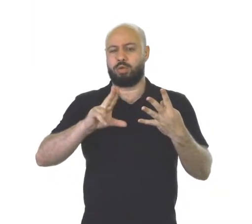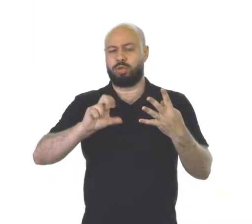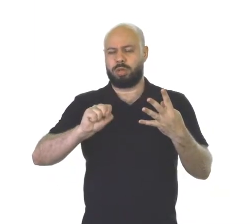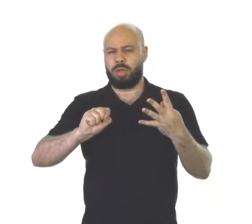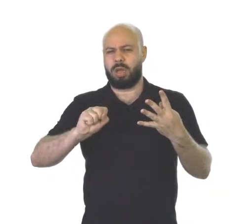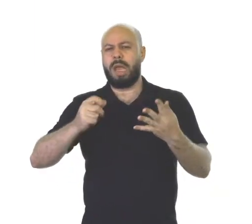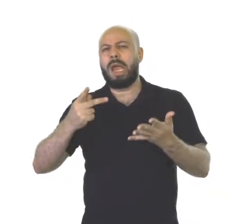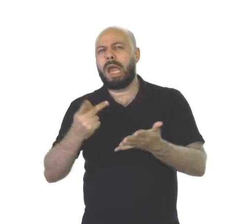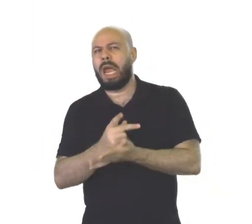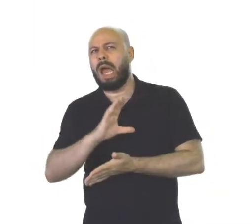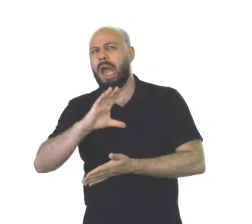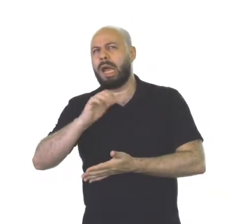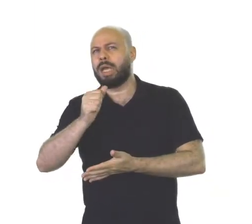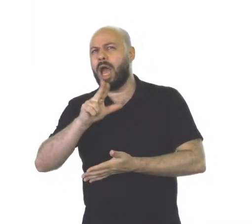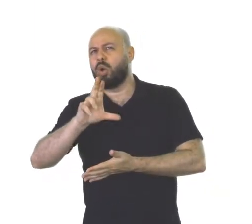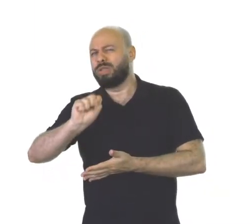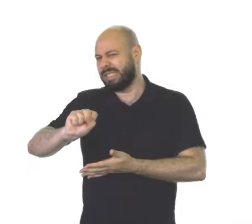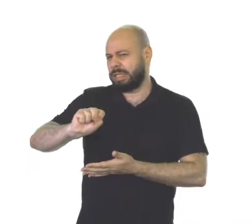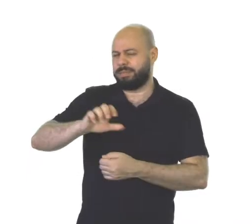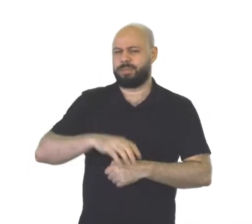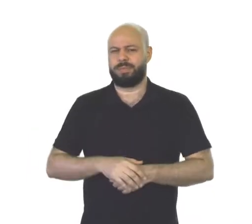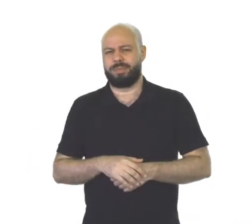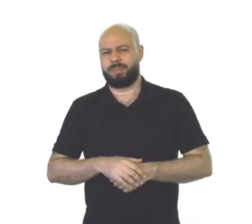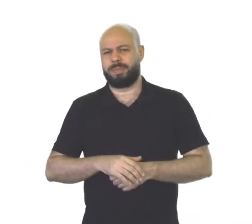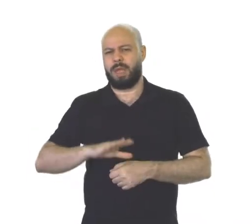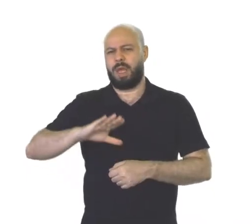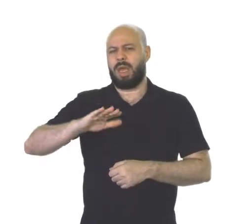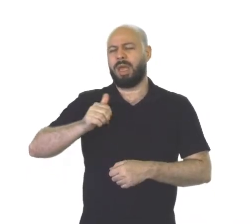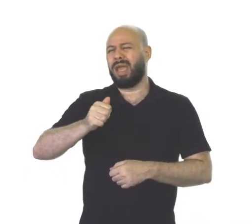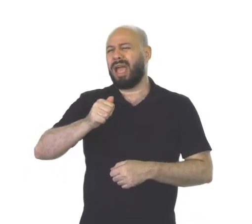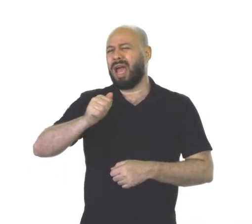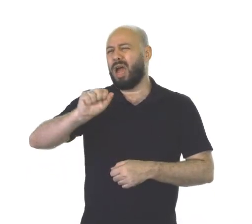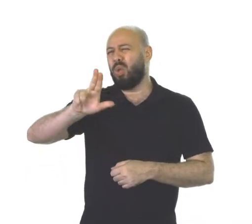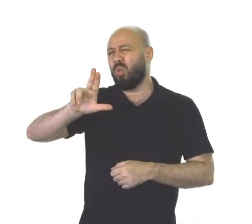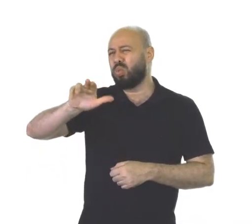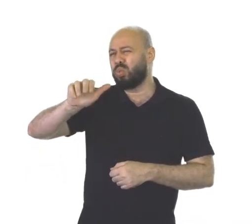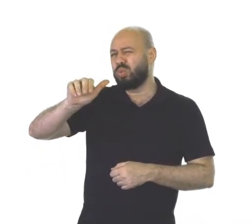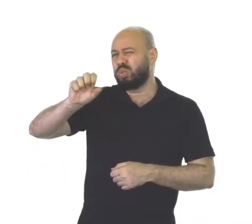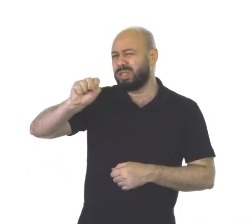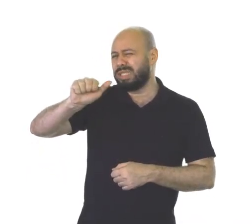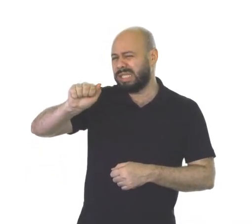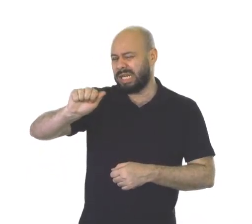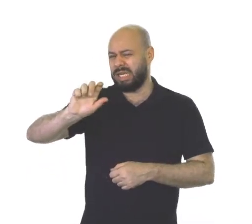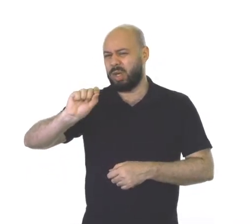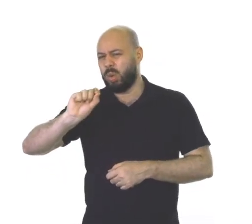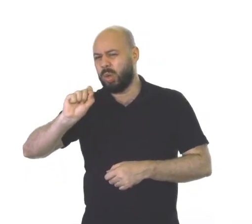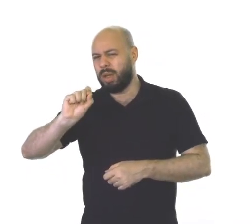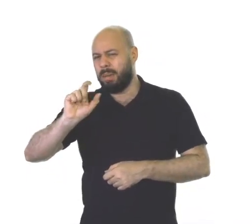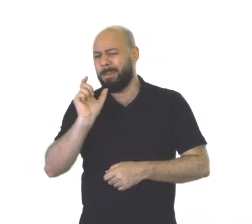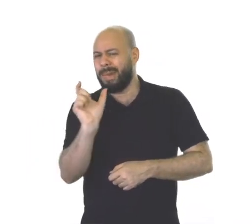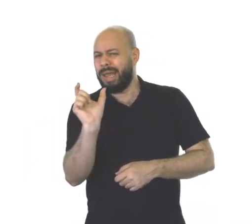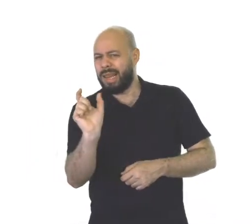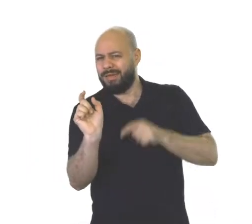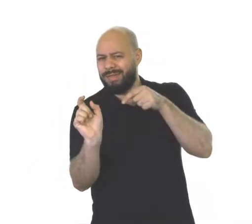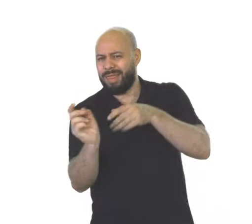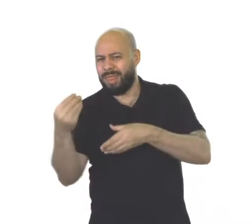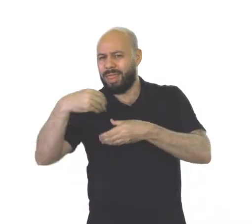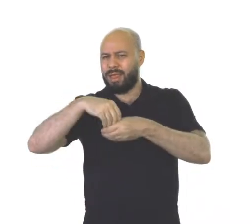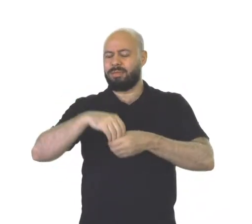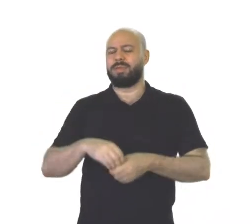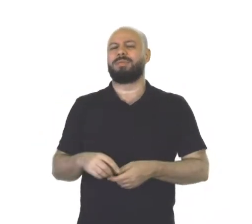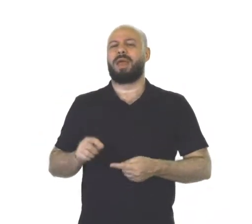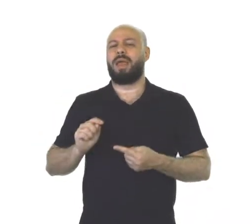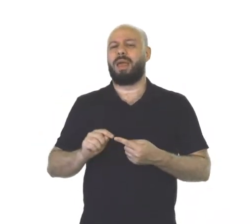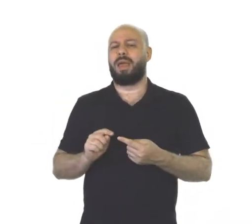fica assim, pessoal. As palavras, né, que vão compor cause and